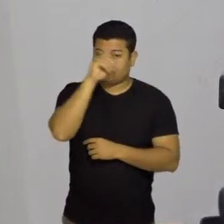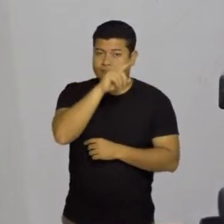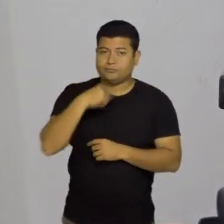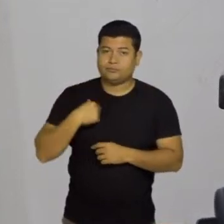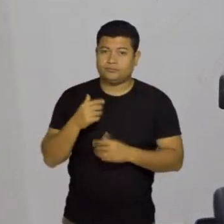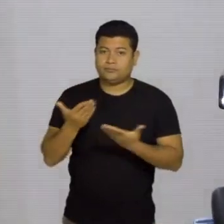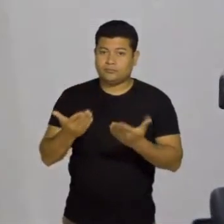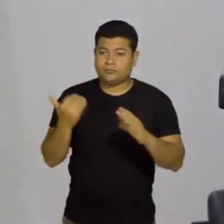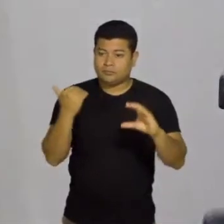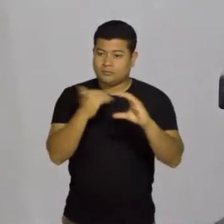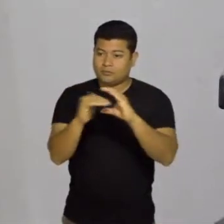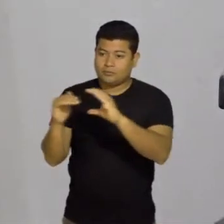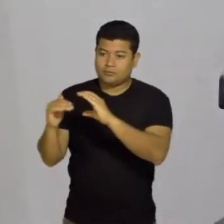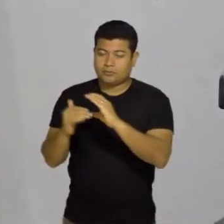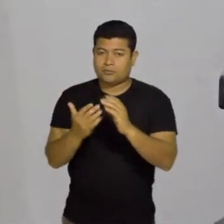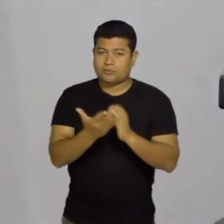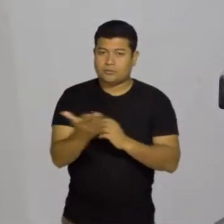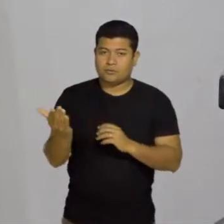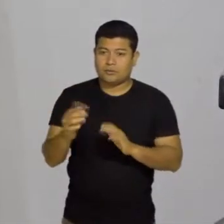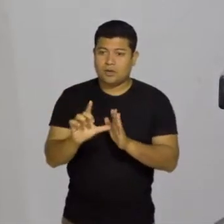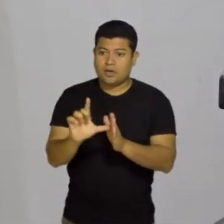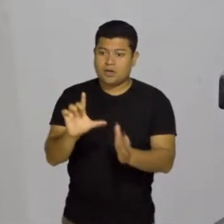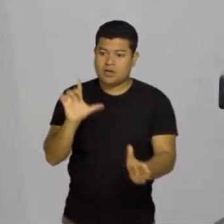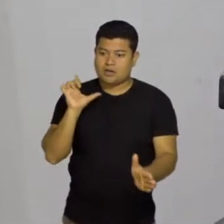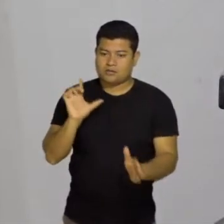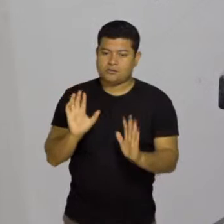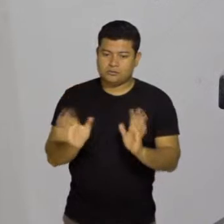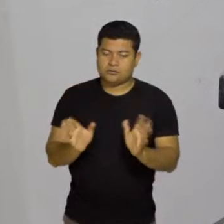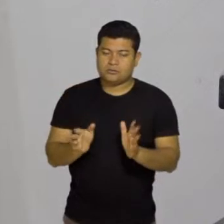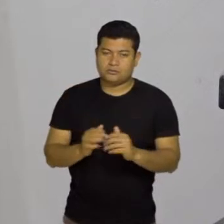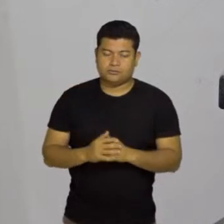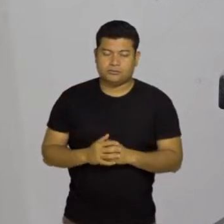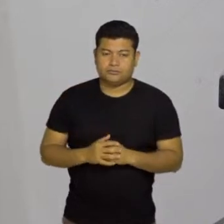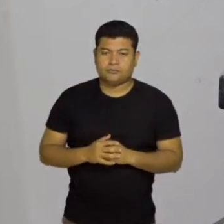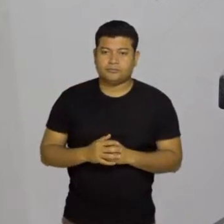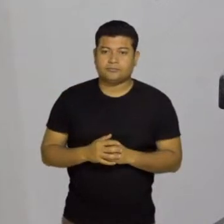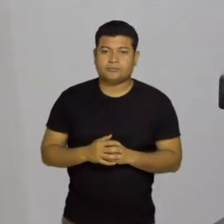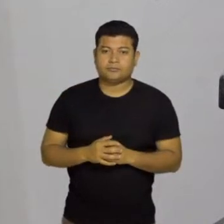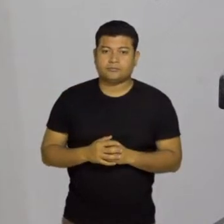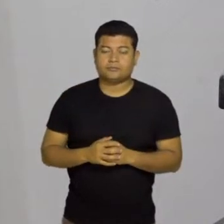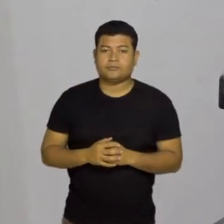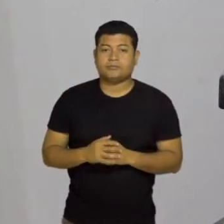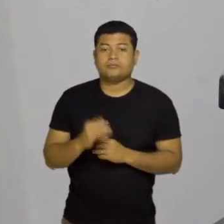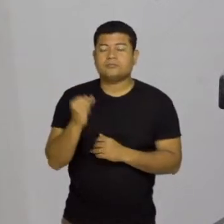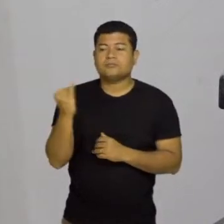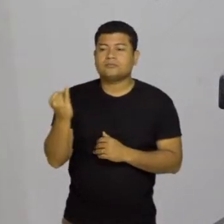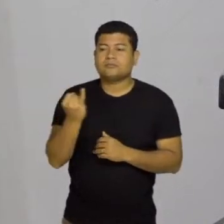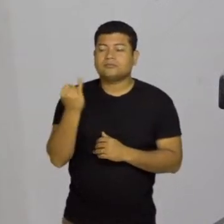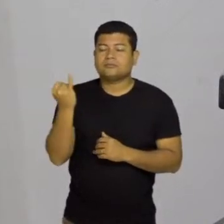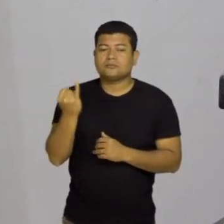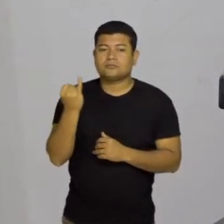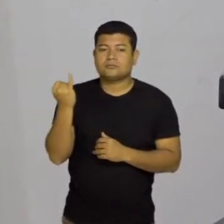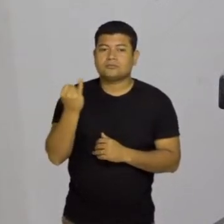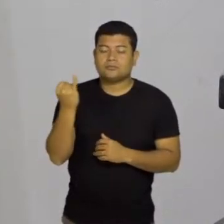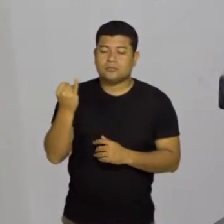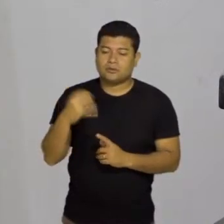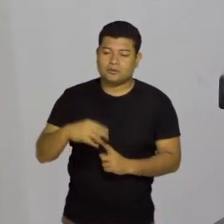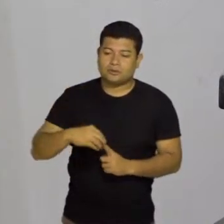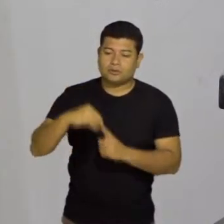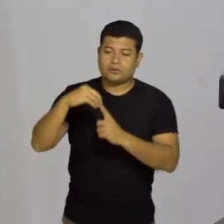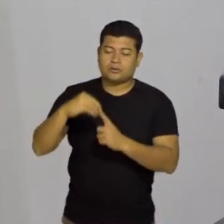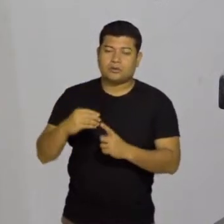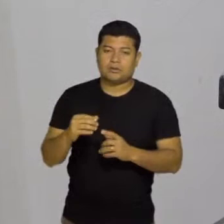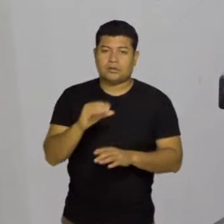deputados bem mais antecipadamente. É importante destacar que o